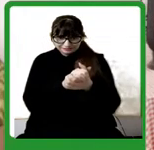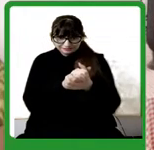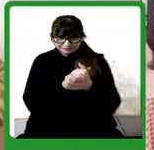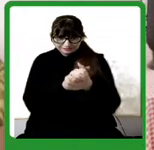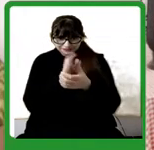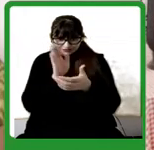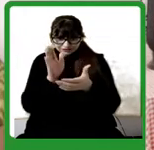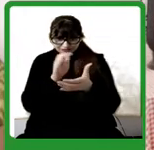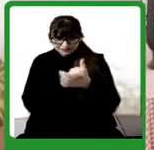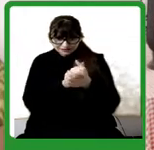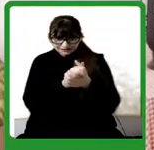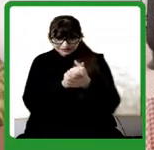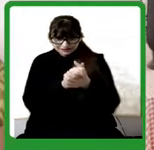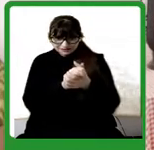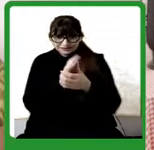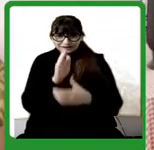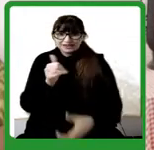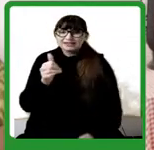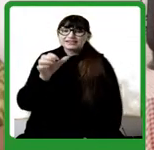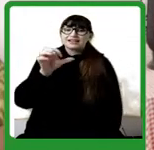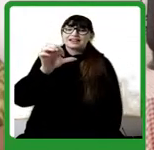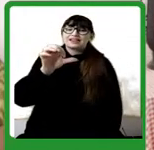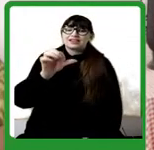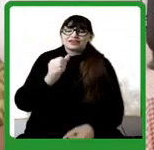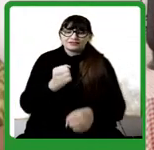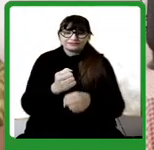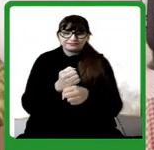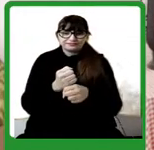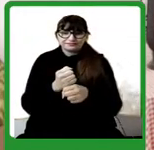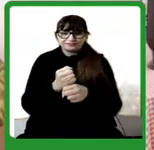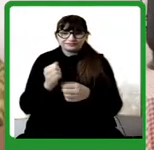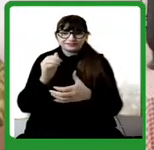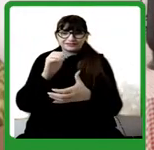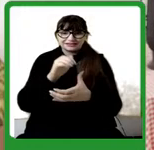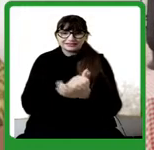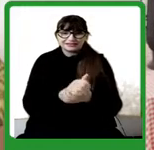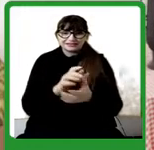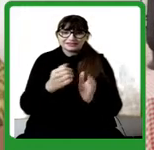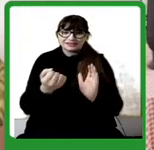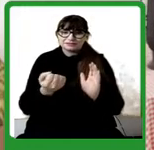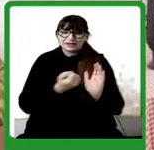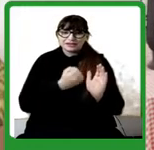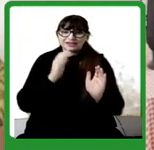Casado? 19 anos. De casado? De casado. Tivesse matado alguém, tava livre já.